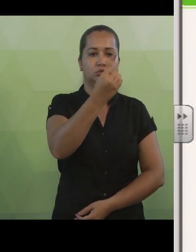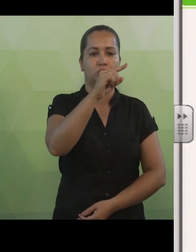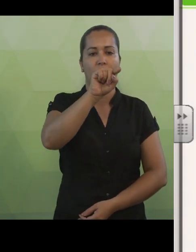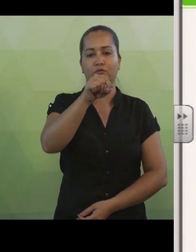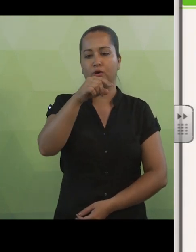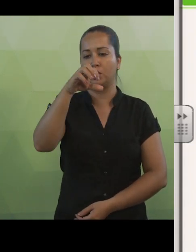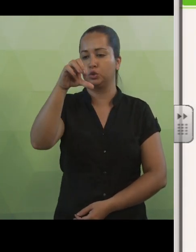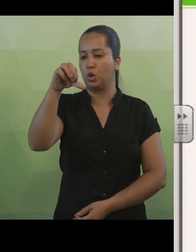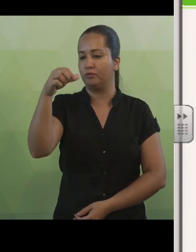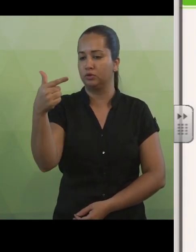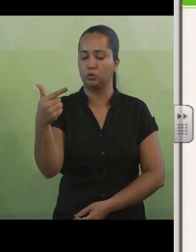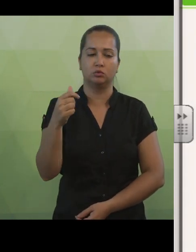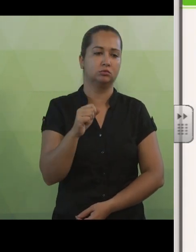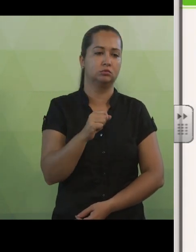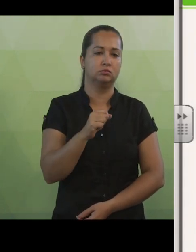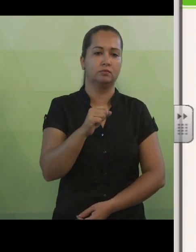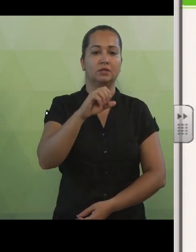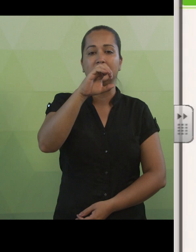1,92,